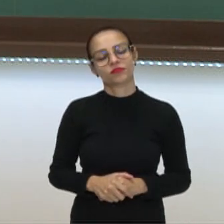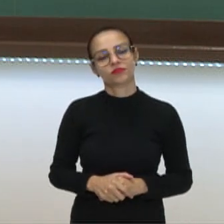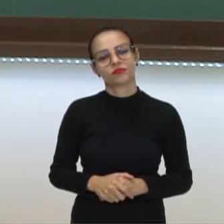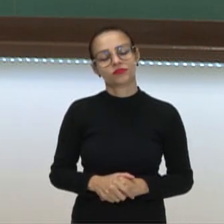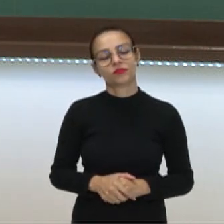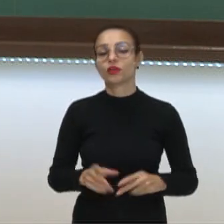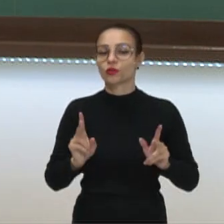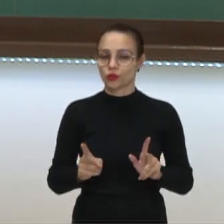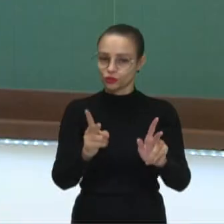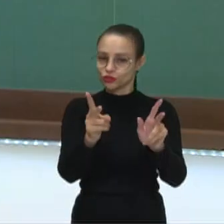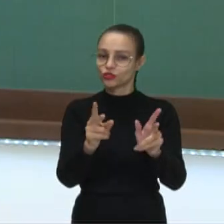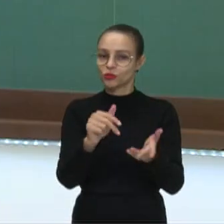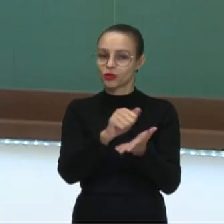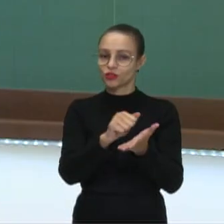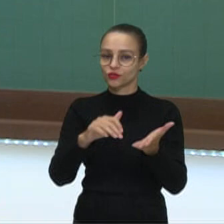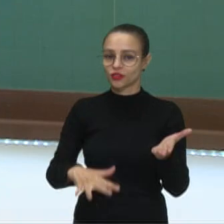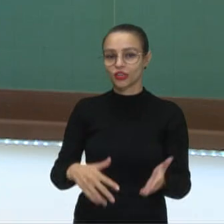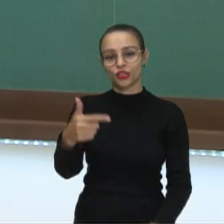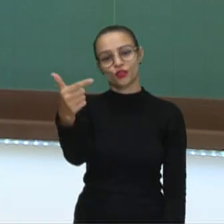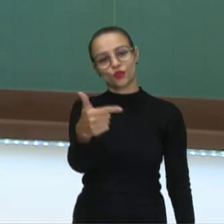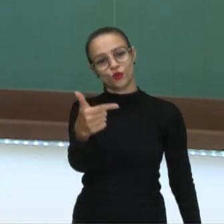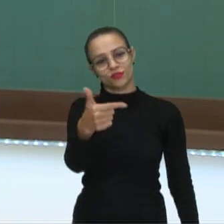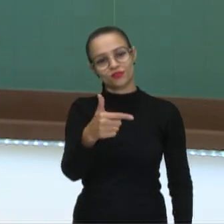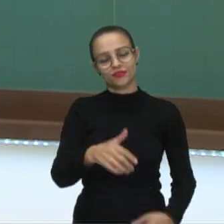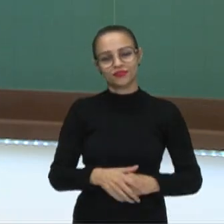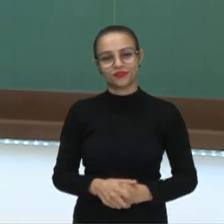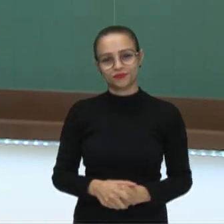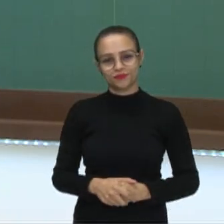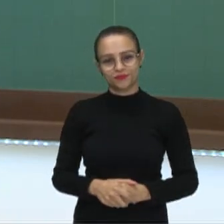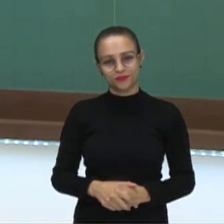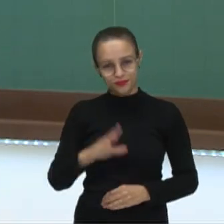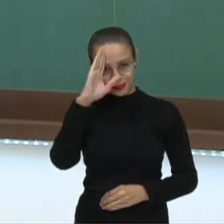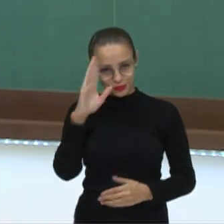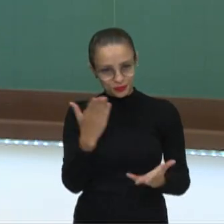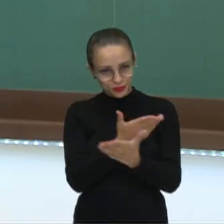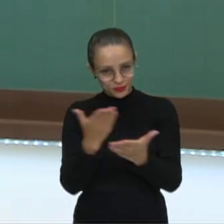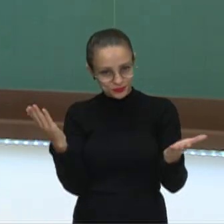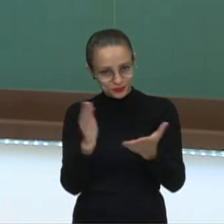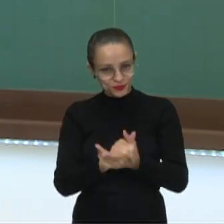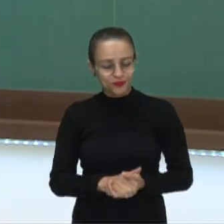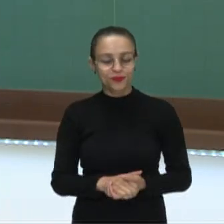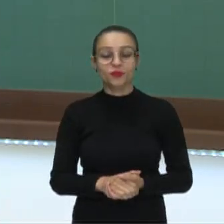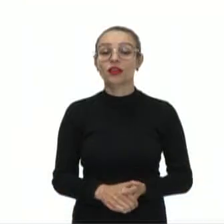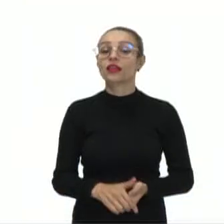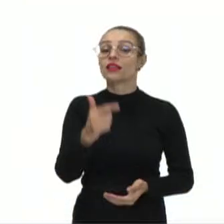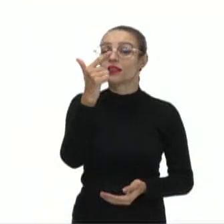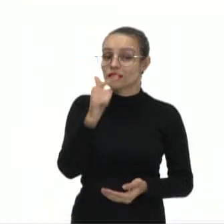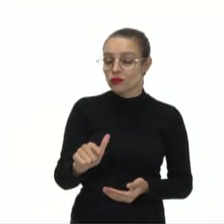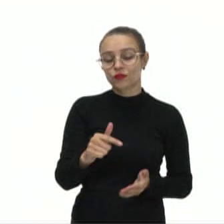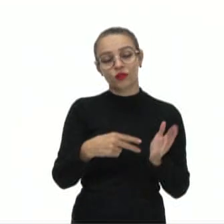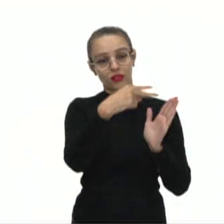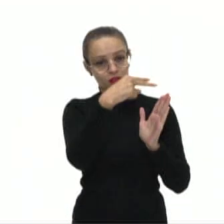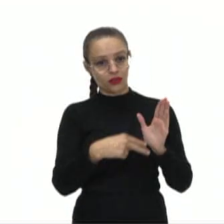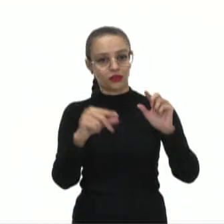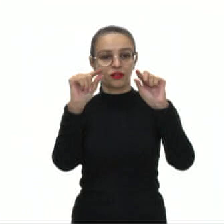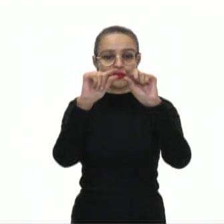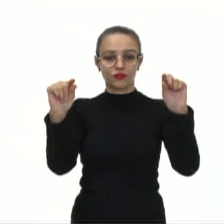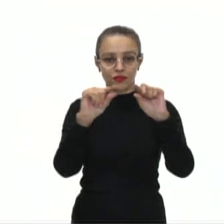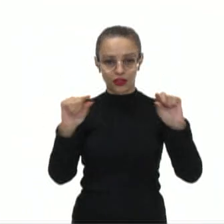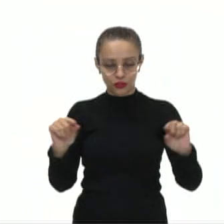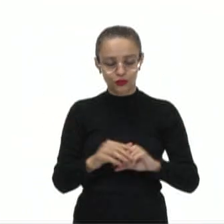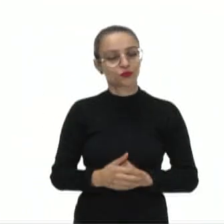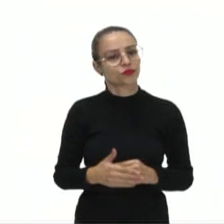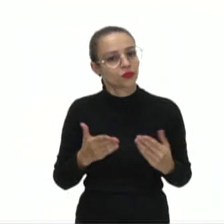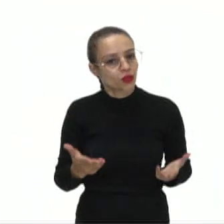Seguimos com a atividade 2, especialmente para os seus olhos. Releia estes versos. Eu torno